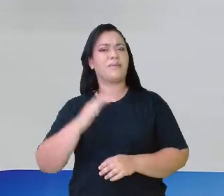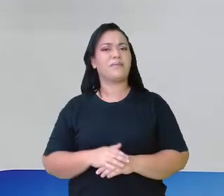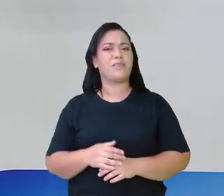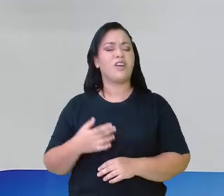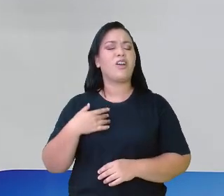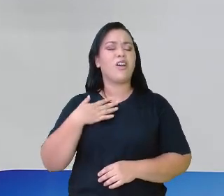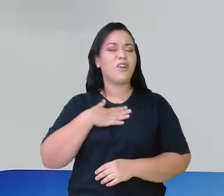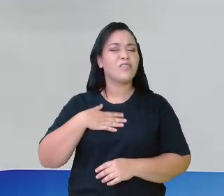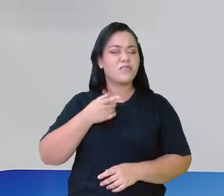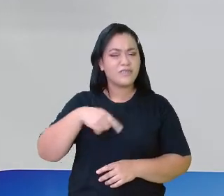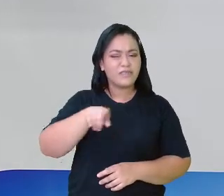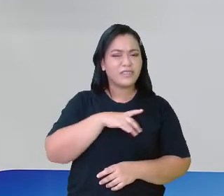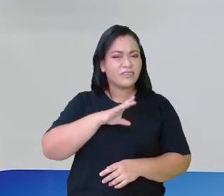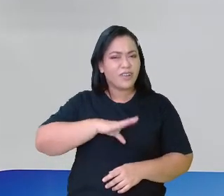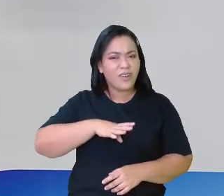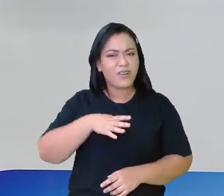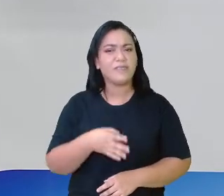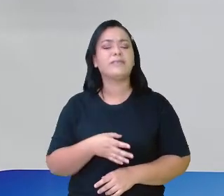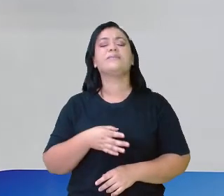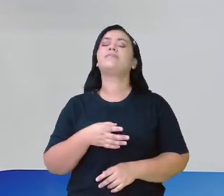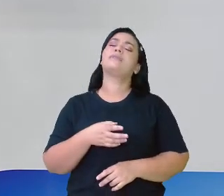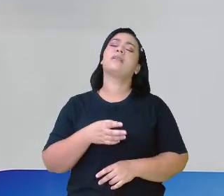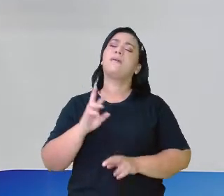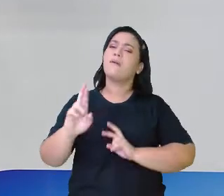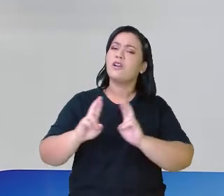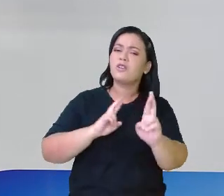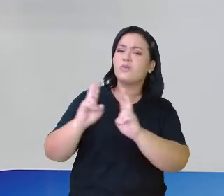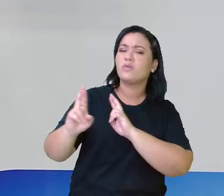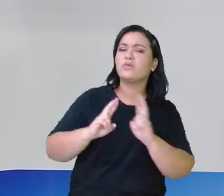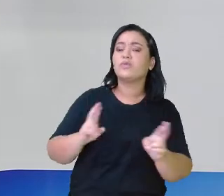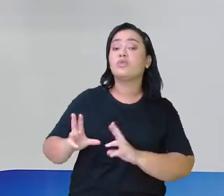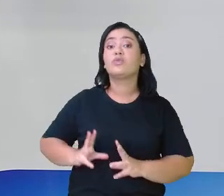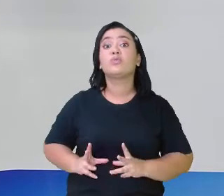gosto de vocês corajosos, respondendo tudo,